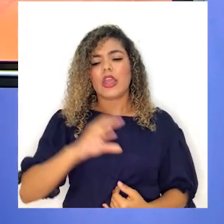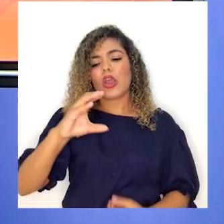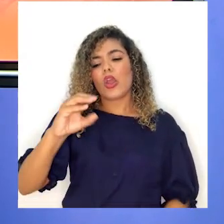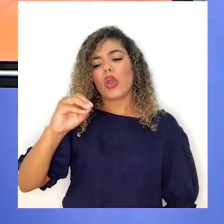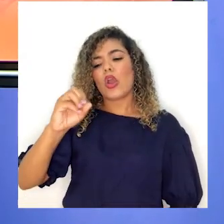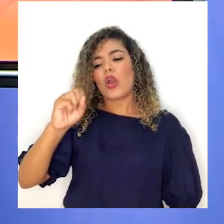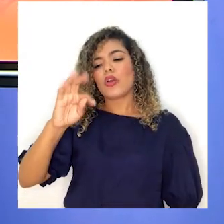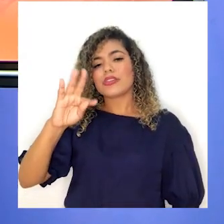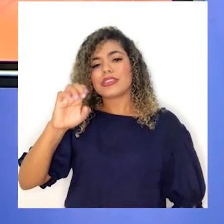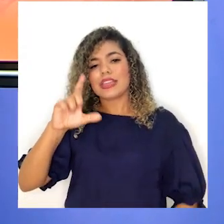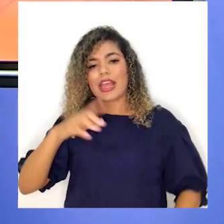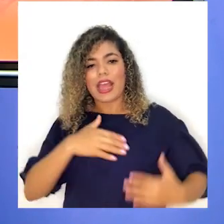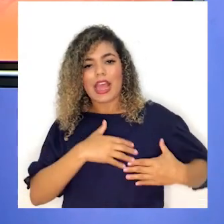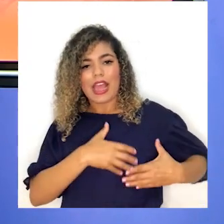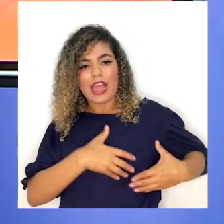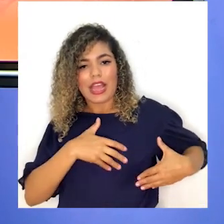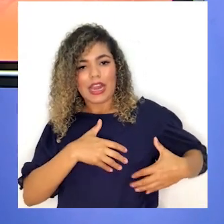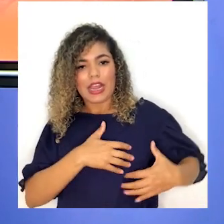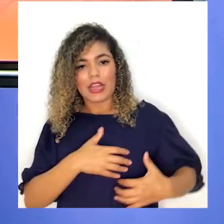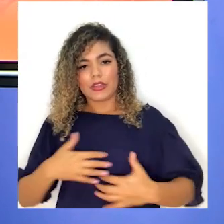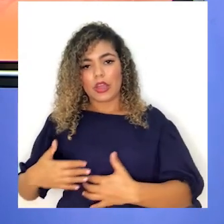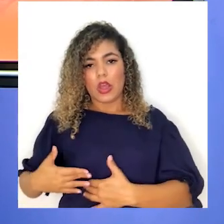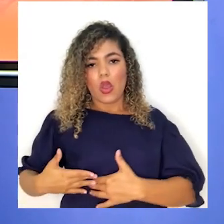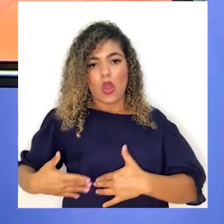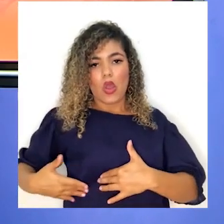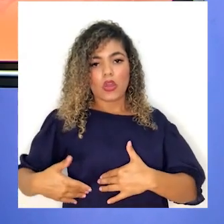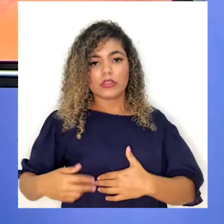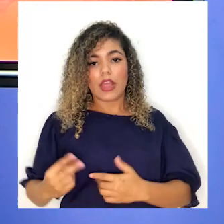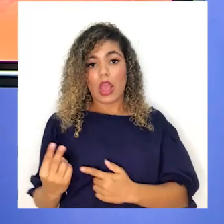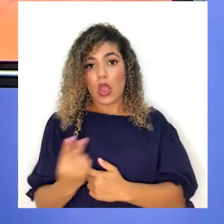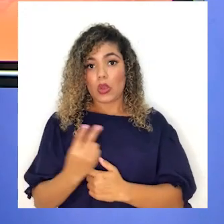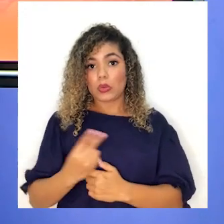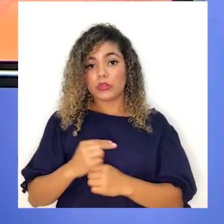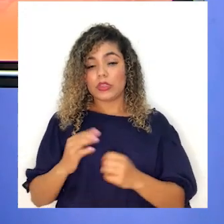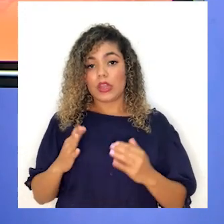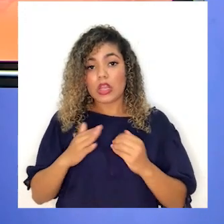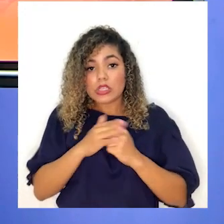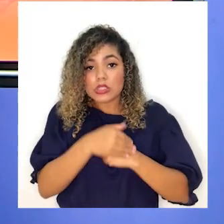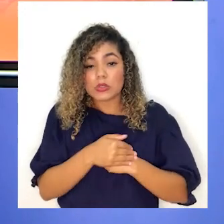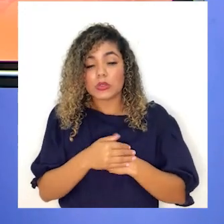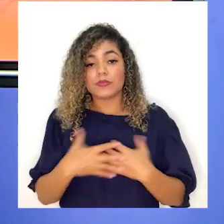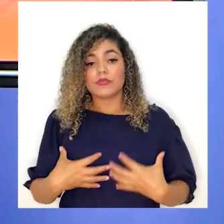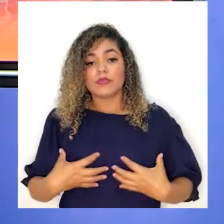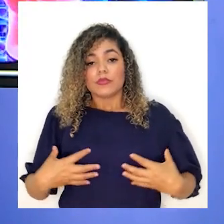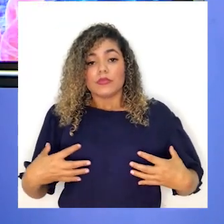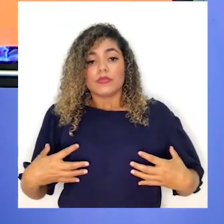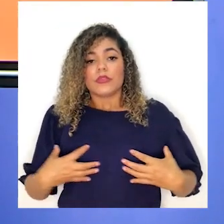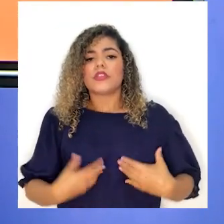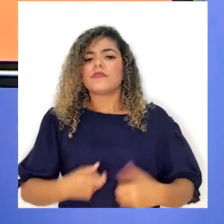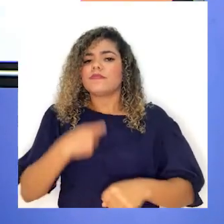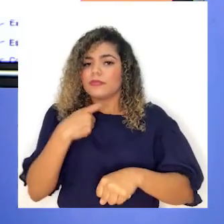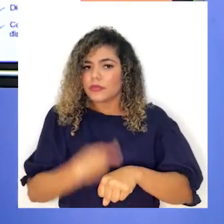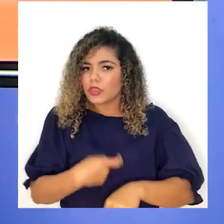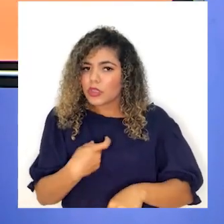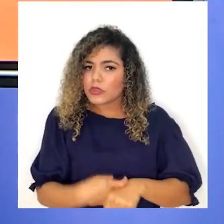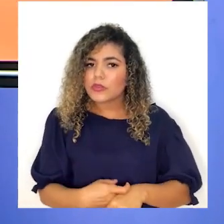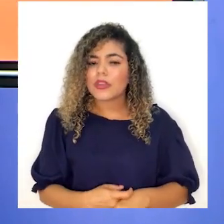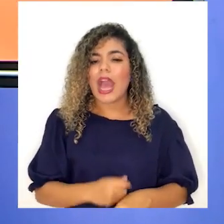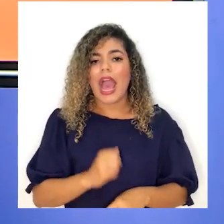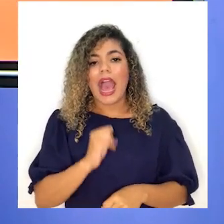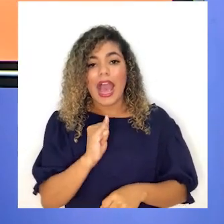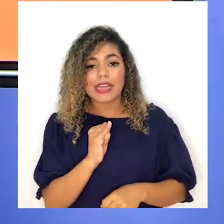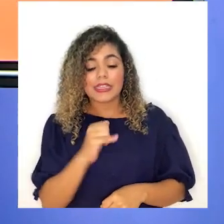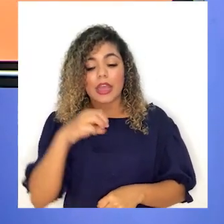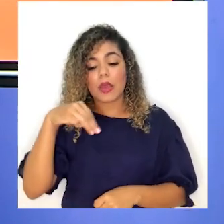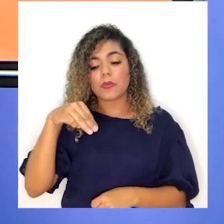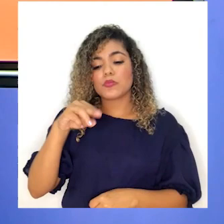externo. E, como são ossos, são rígidos. Assim, a musculatura